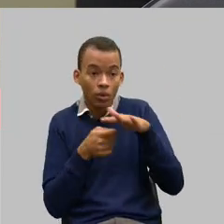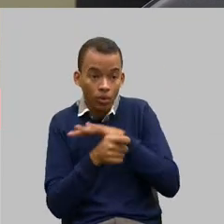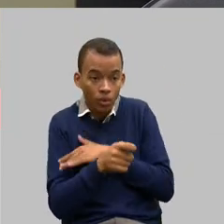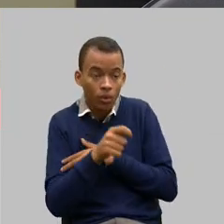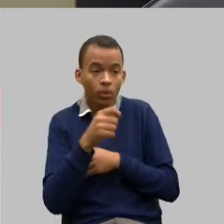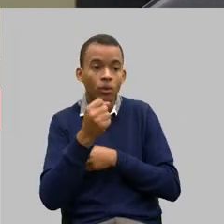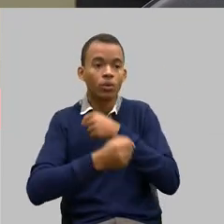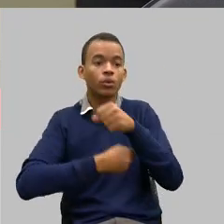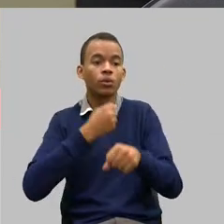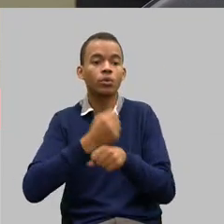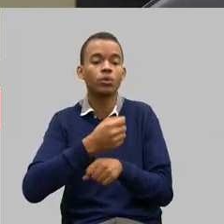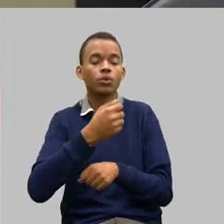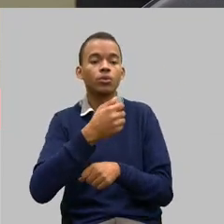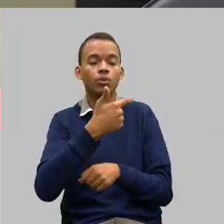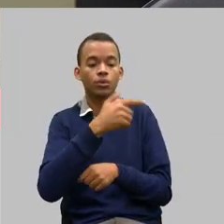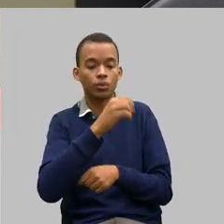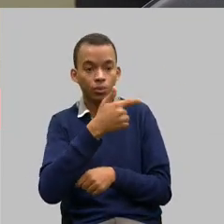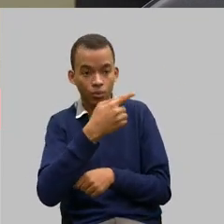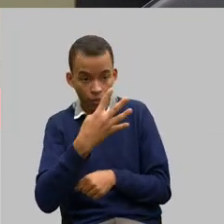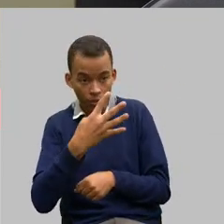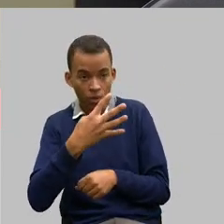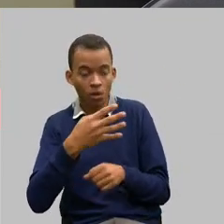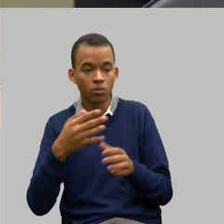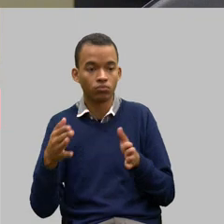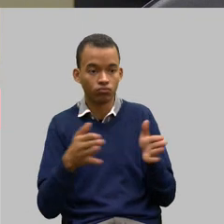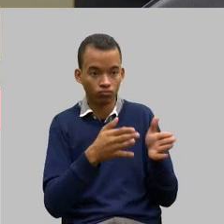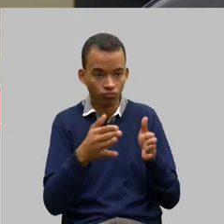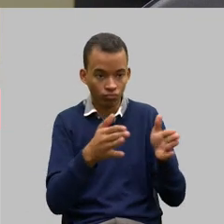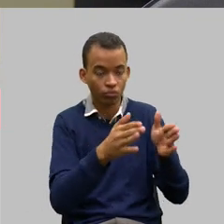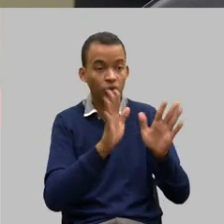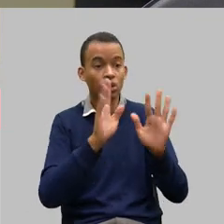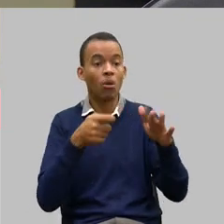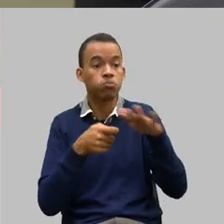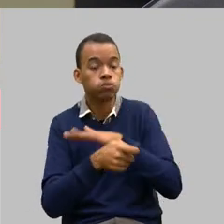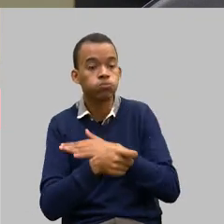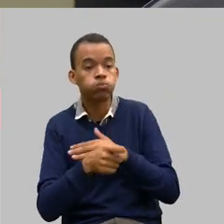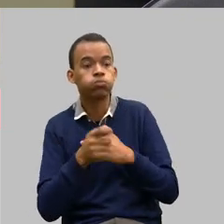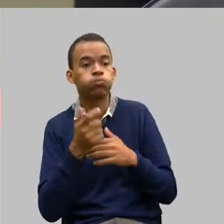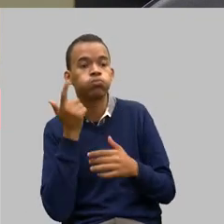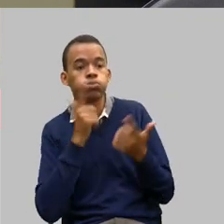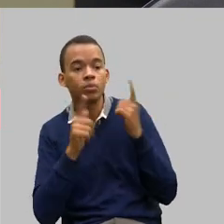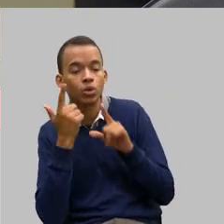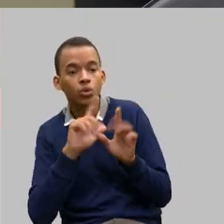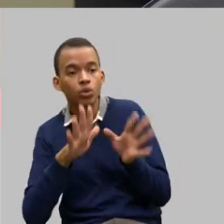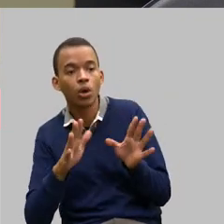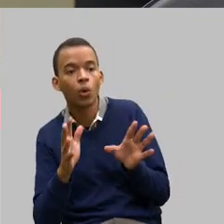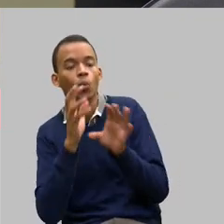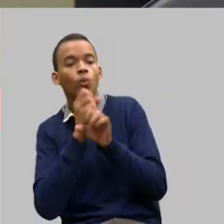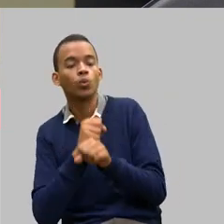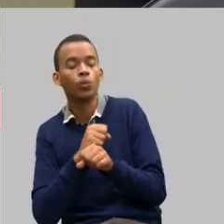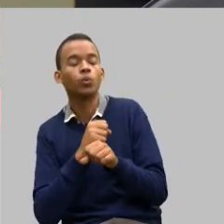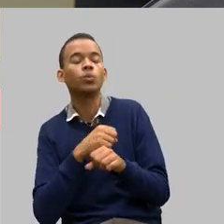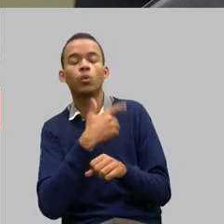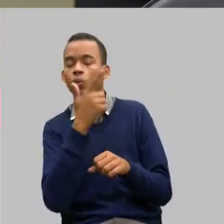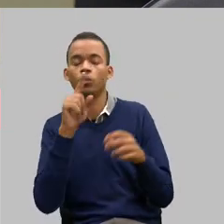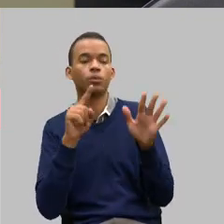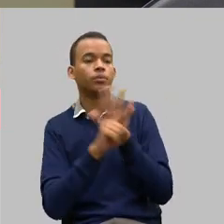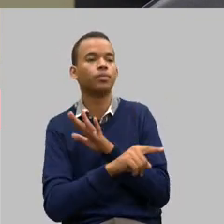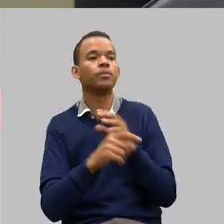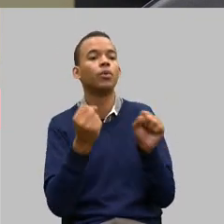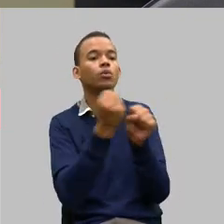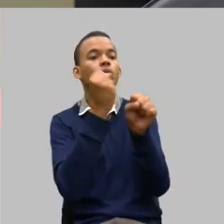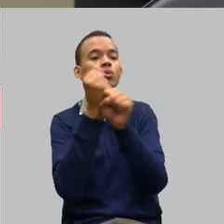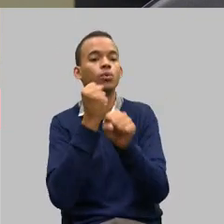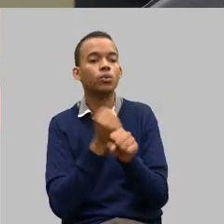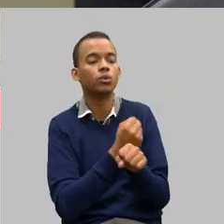rodovias estaduais e quanto já foi executado Quais as rodovias estaduais em obras no Estado a previsão de